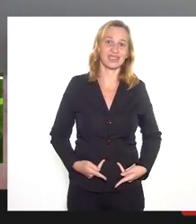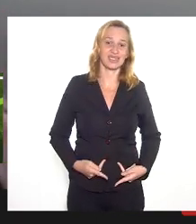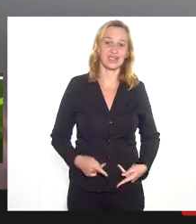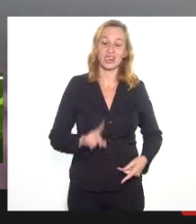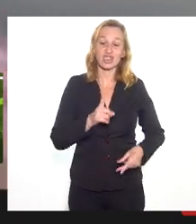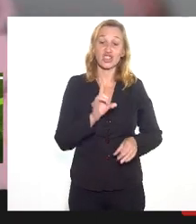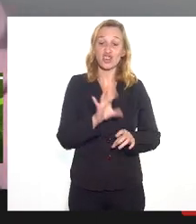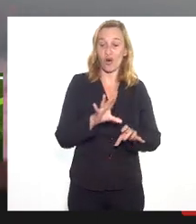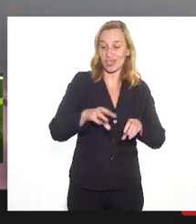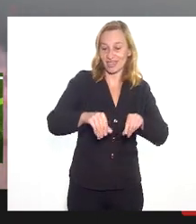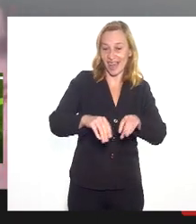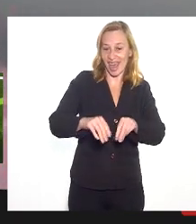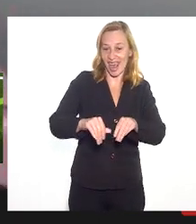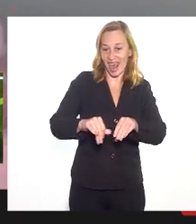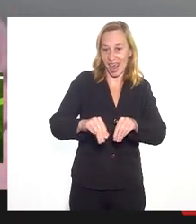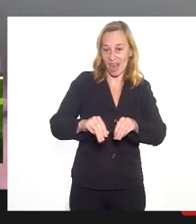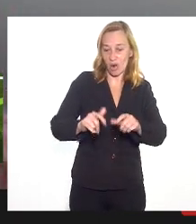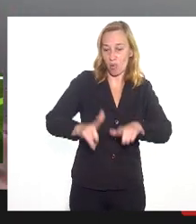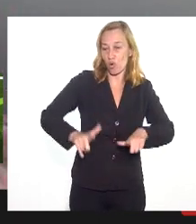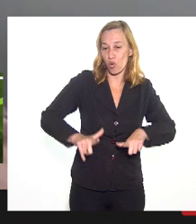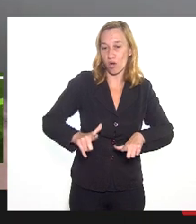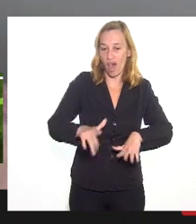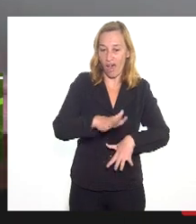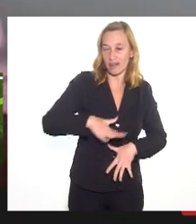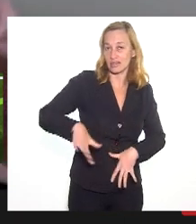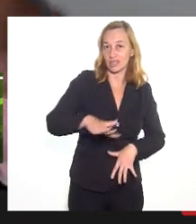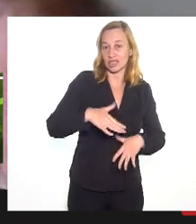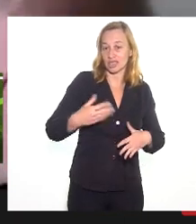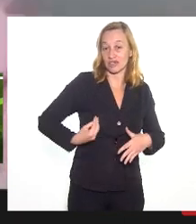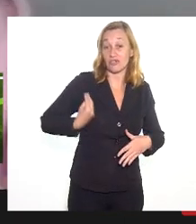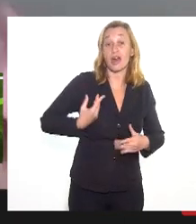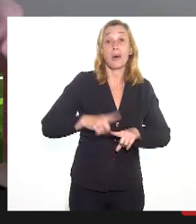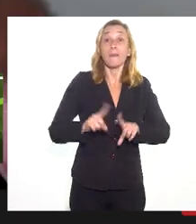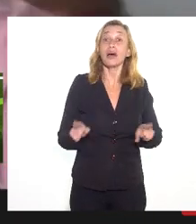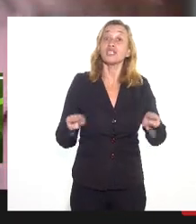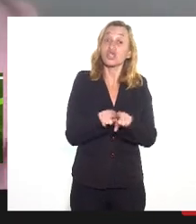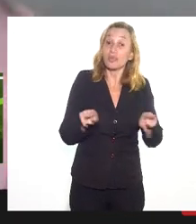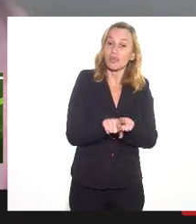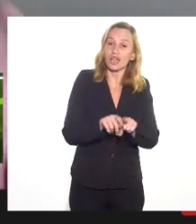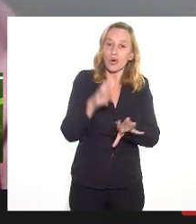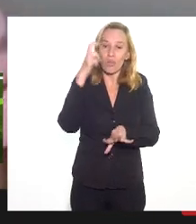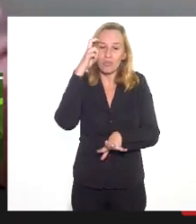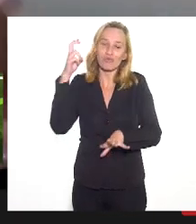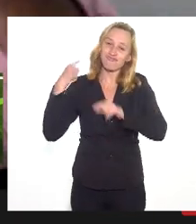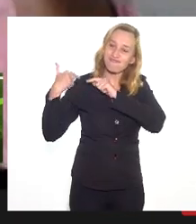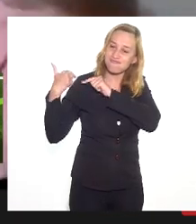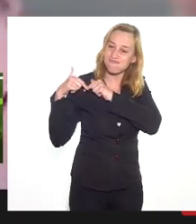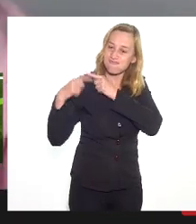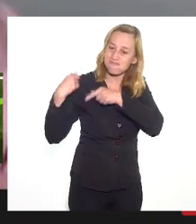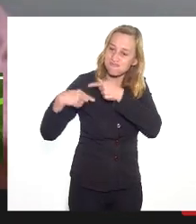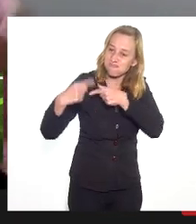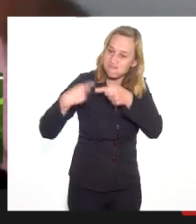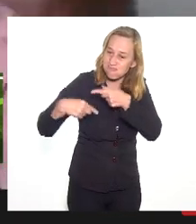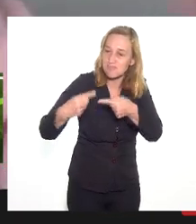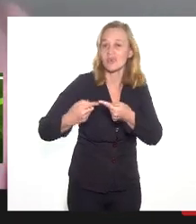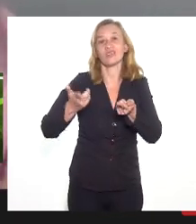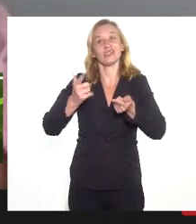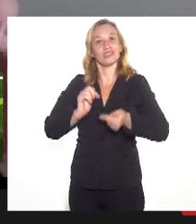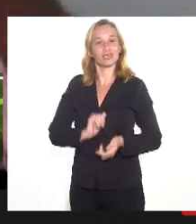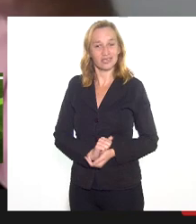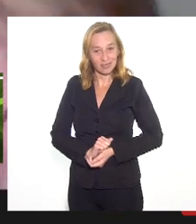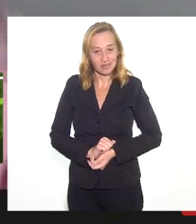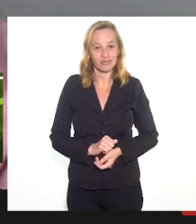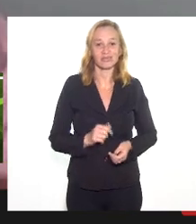terra apenas como um espaço físico, né? Mas como uma ancestralidade, como um conjunto de